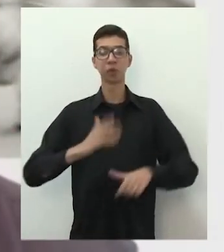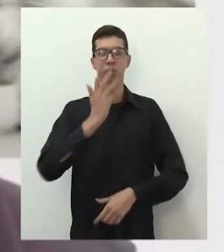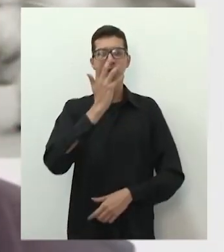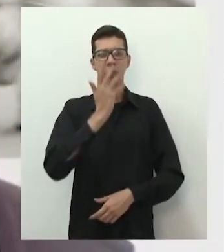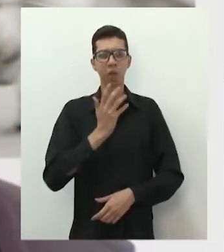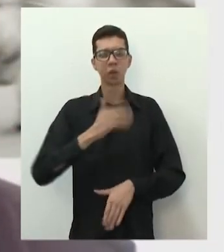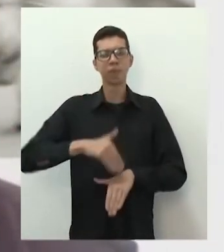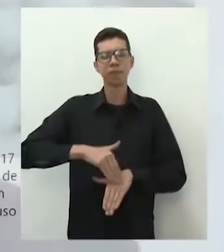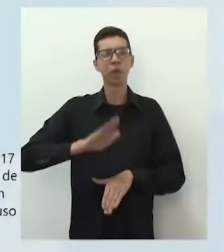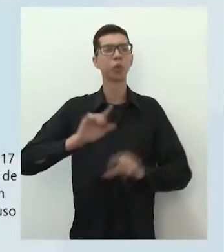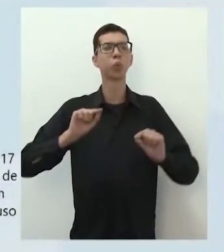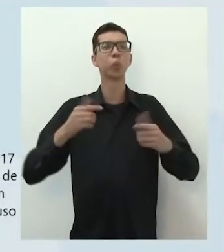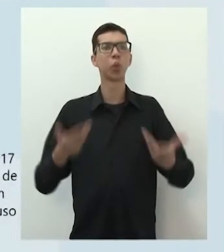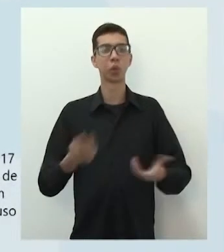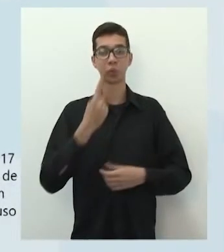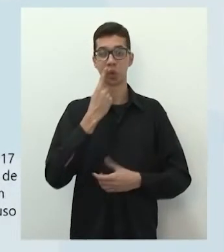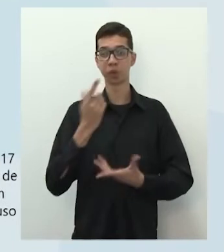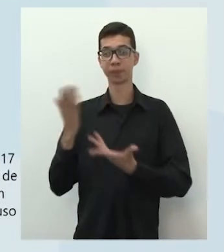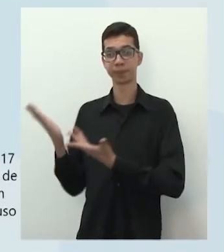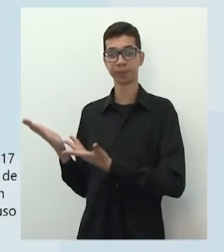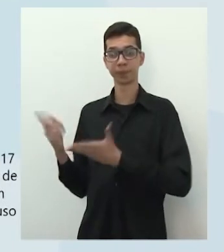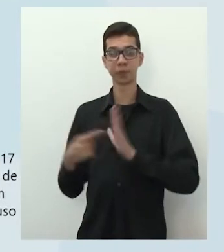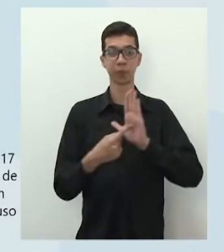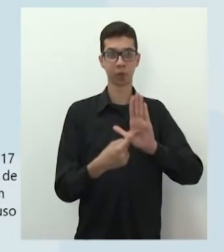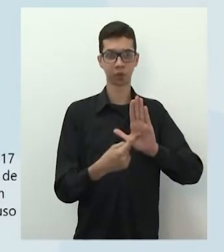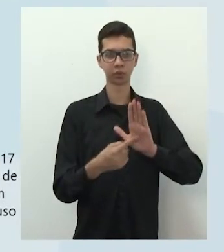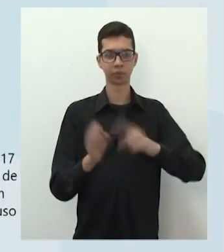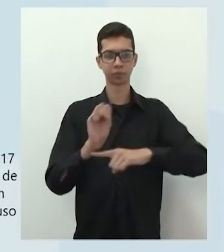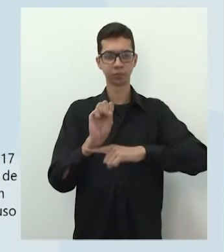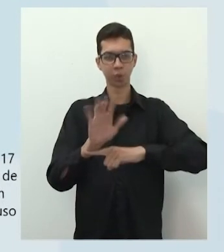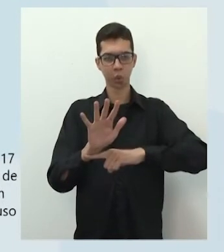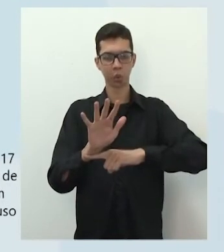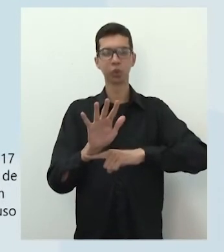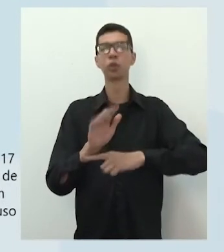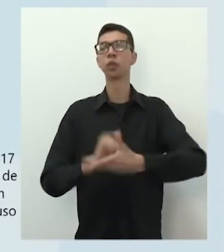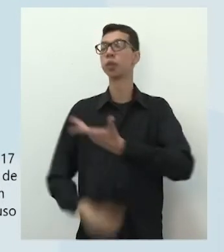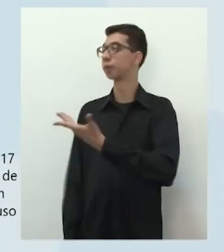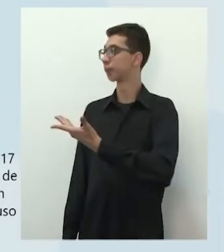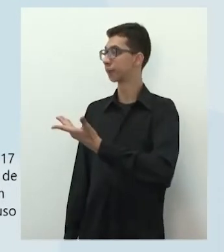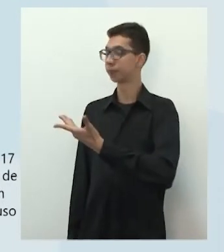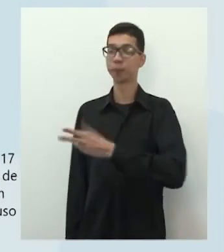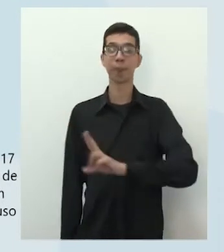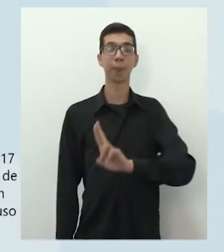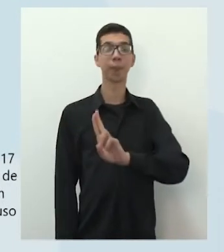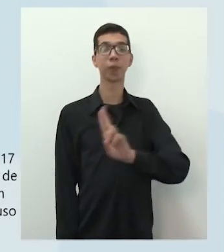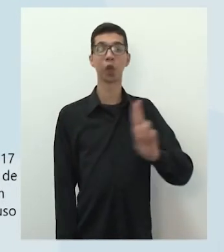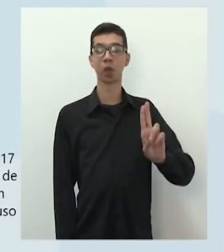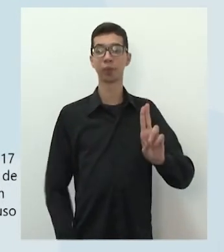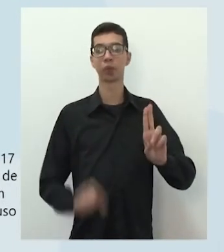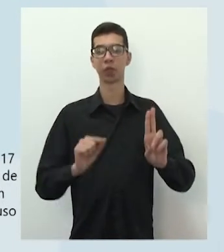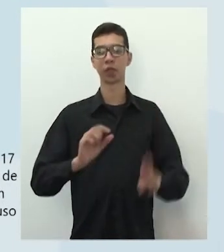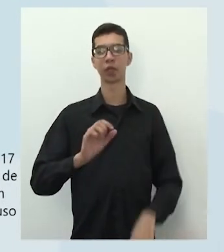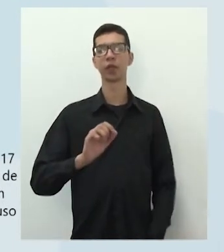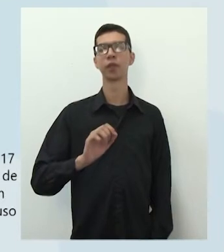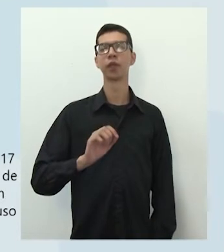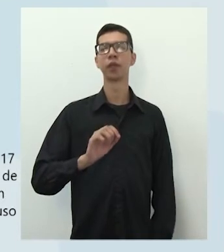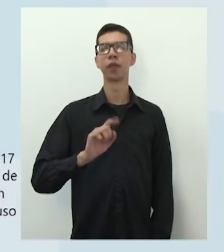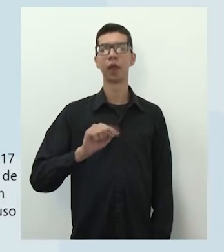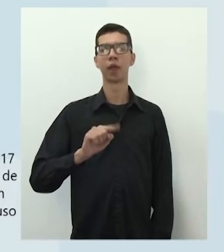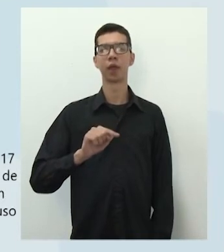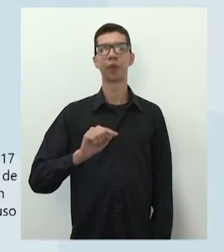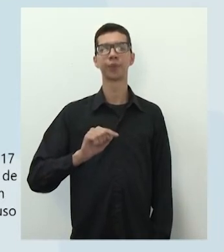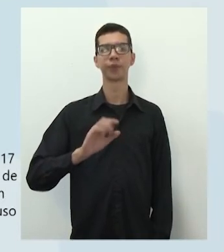pode me fazer. Benito, como é que está a relação dos adolescentes com a internet? Tá? Então vamos lá. Põe na minha tela aqui, eu vou acompanhando